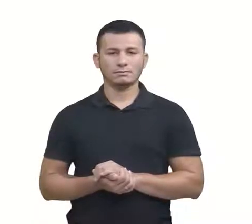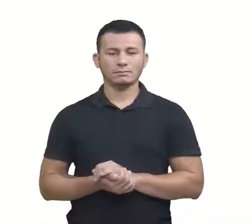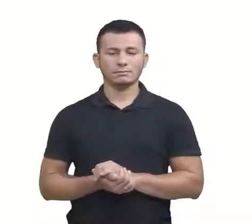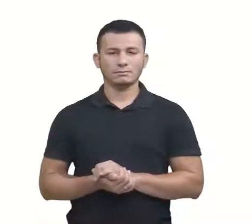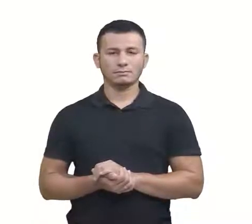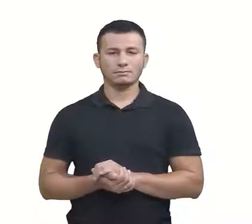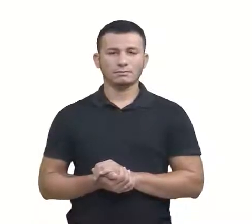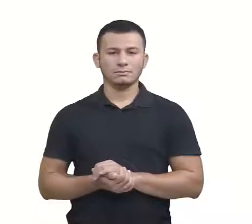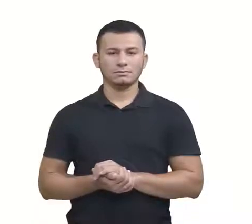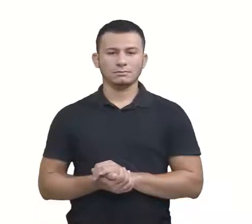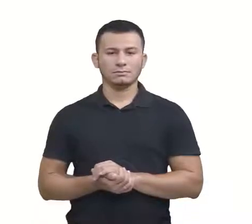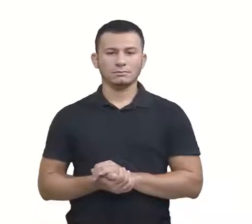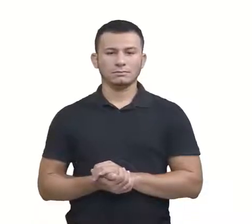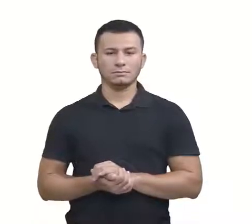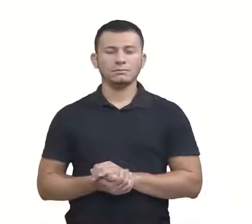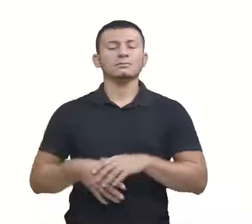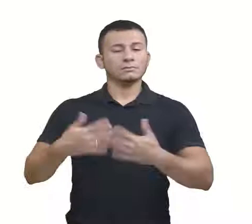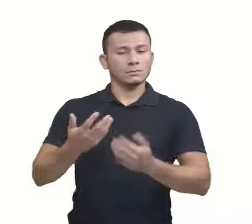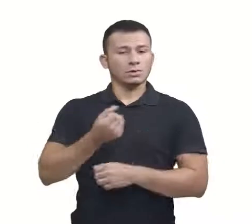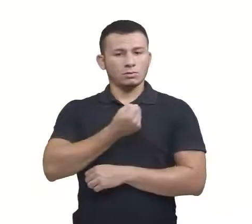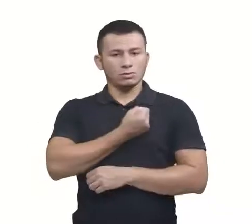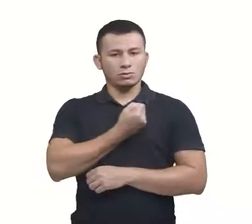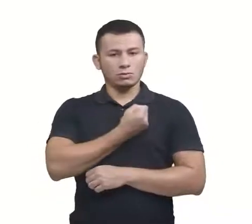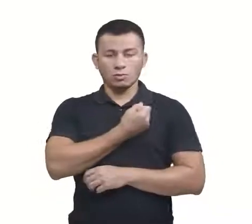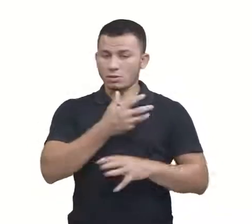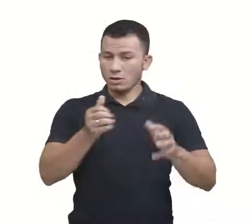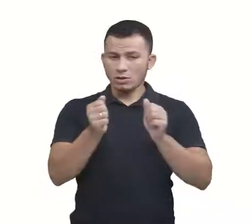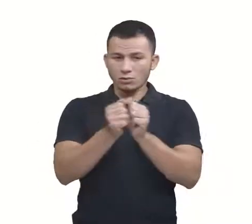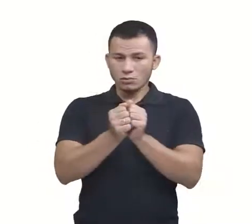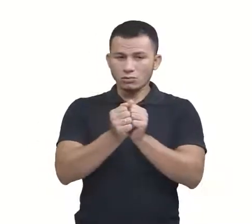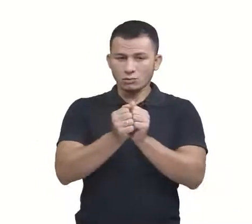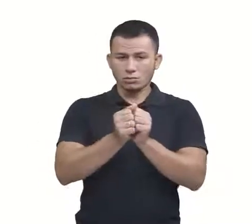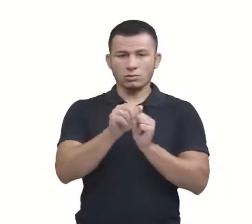e aqui ó o número ele tá juntinho